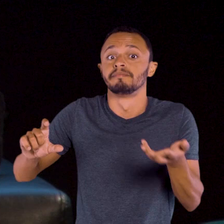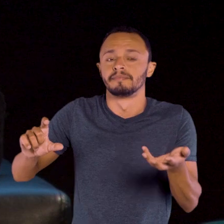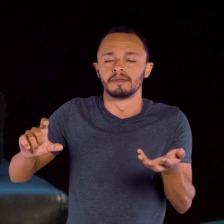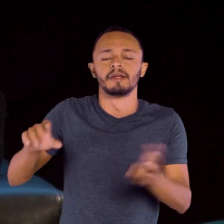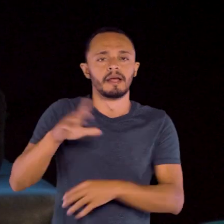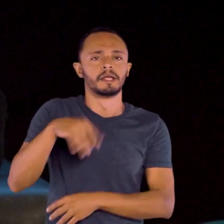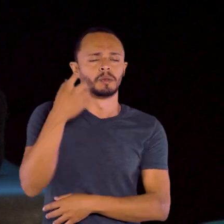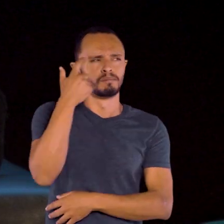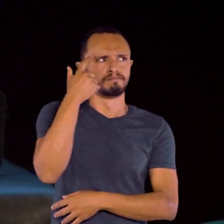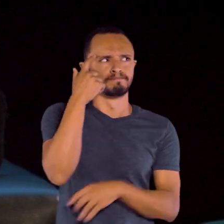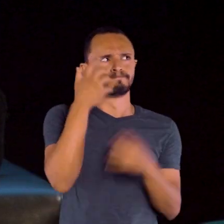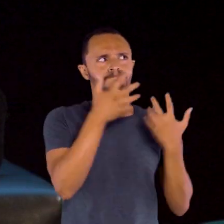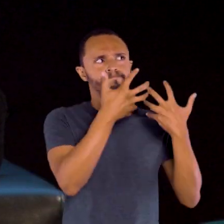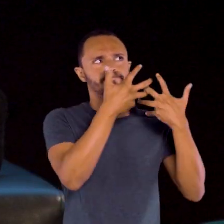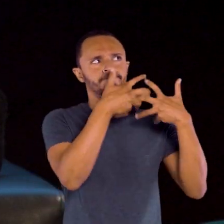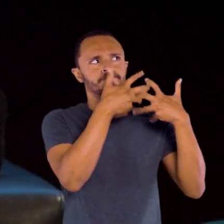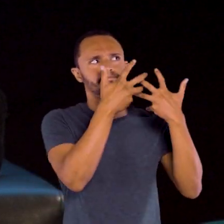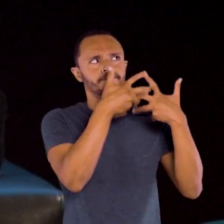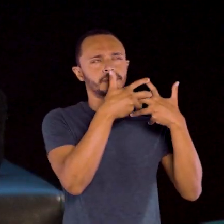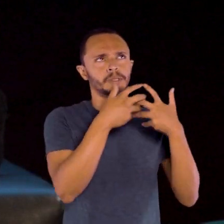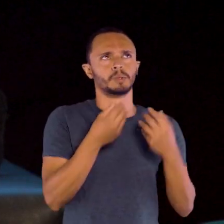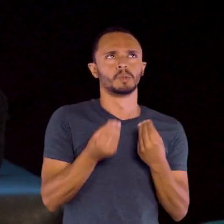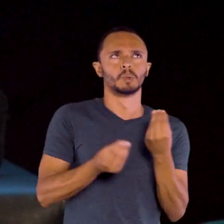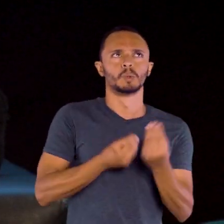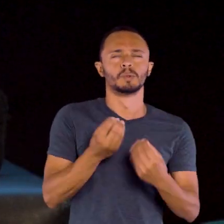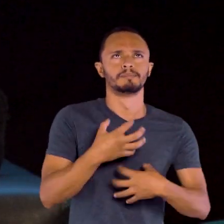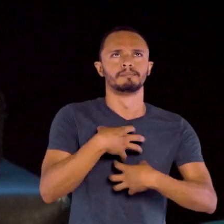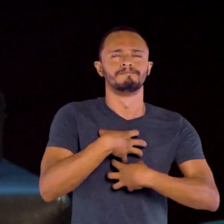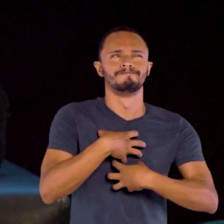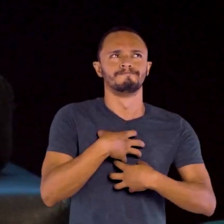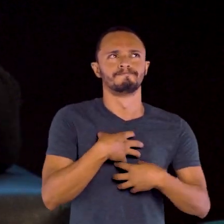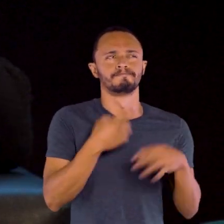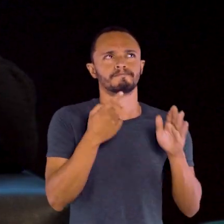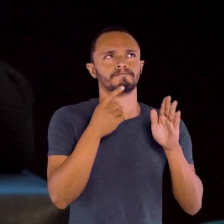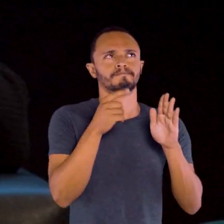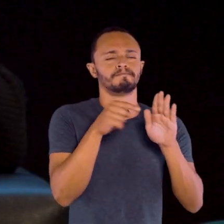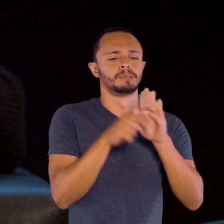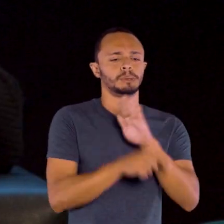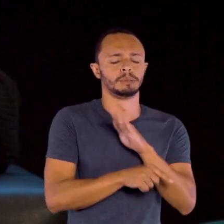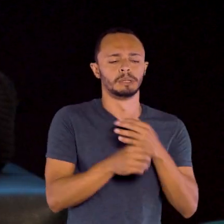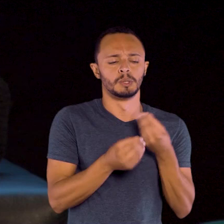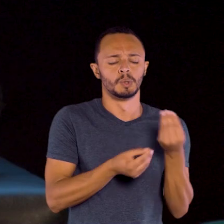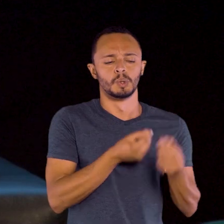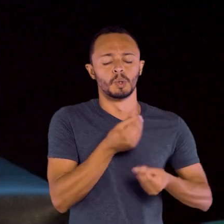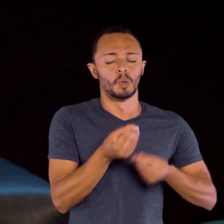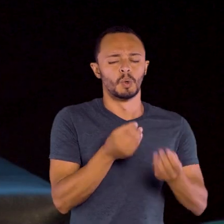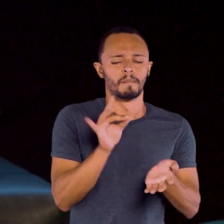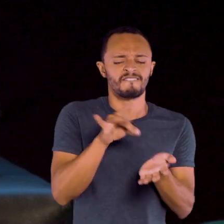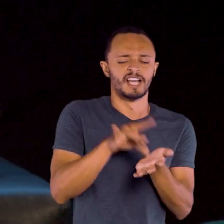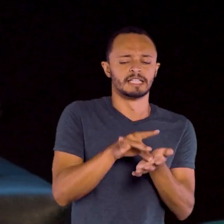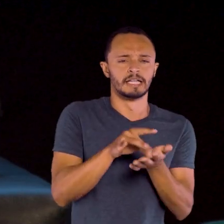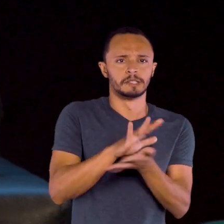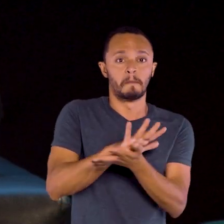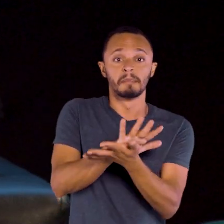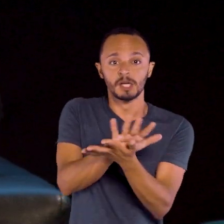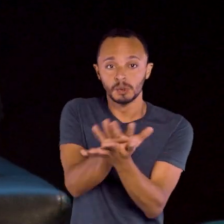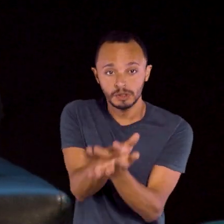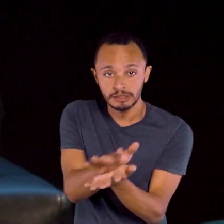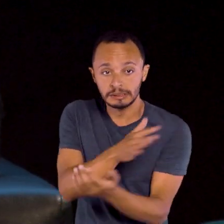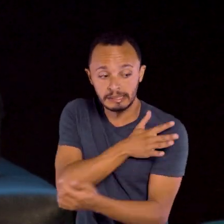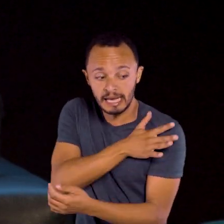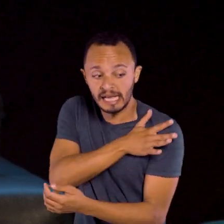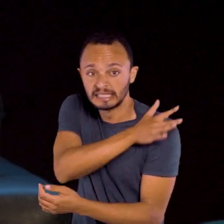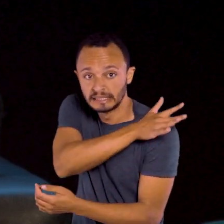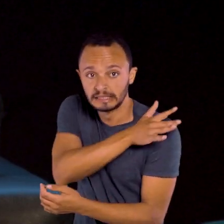e realmente falando das coisas que nos tocam mais profundamente. Então, eu tenho essa sede de produção de escrita e